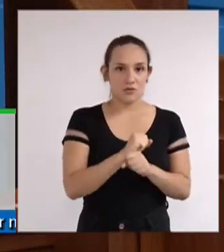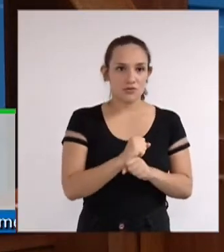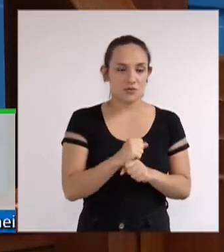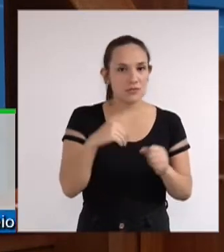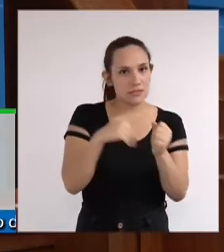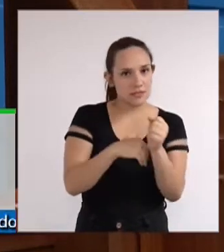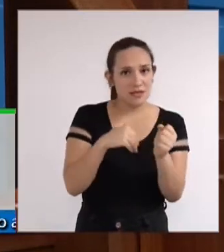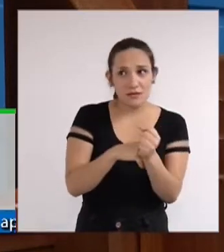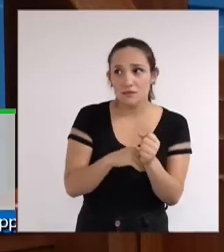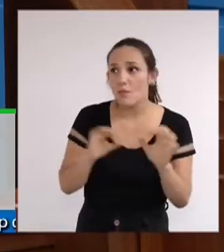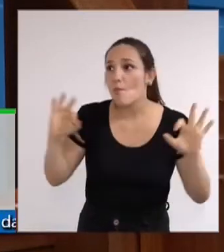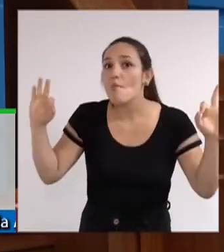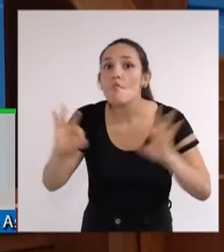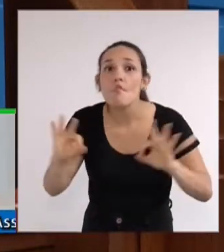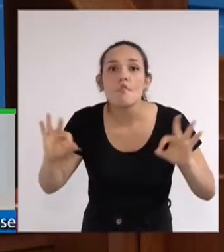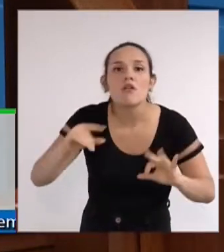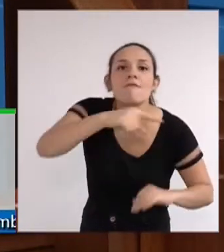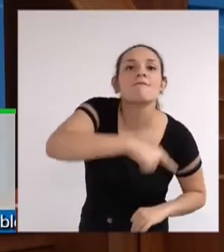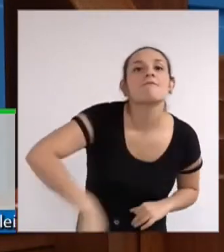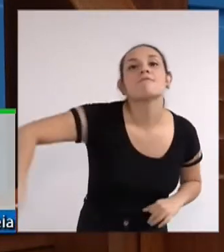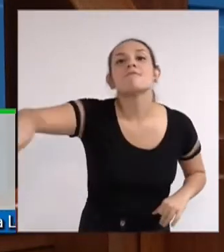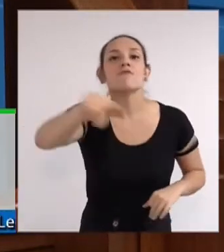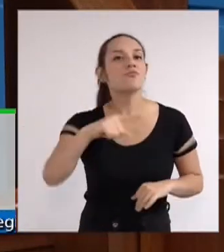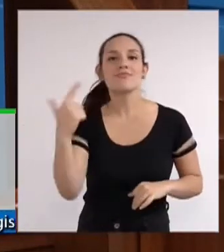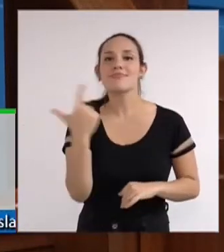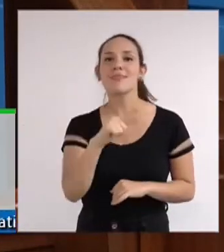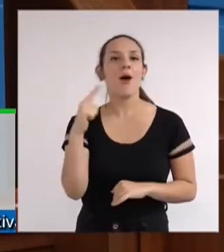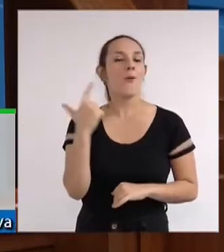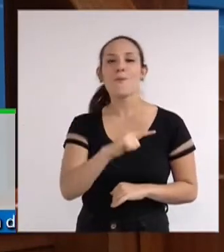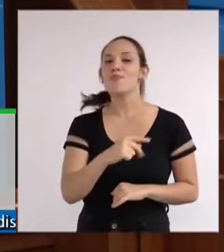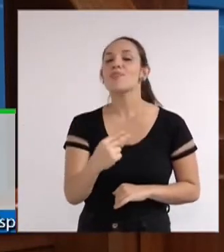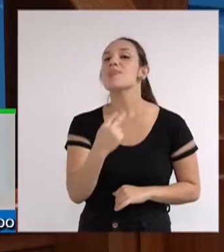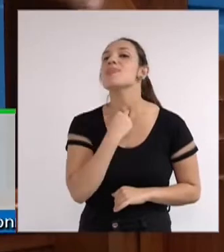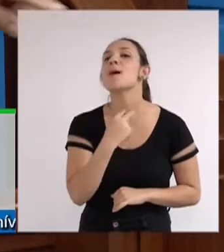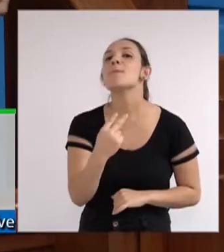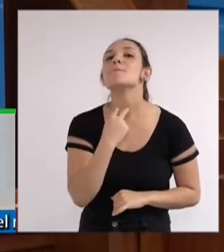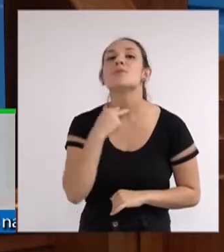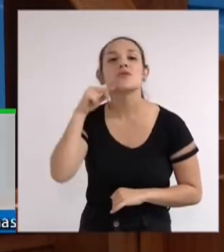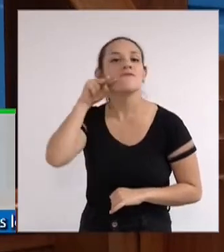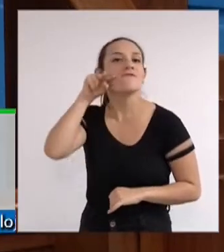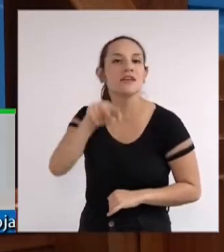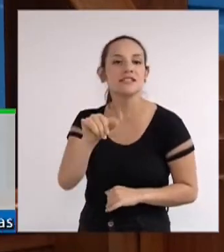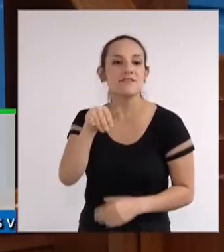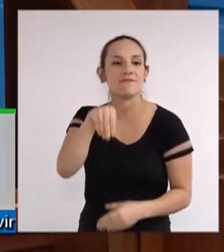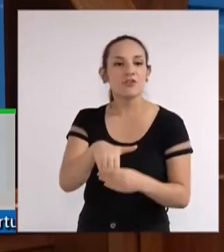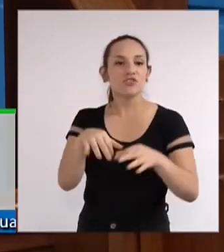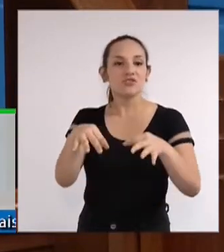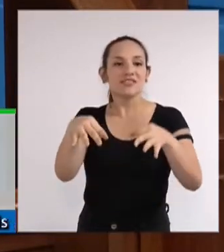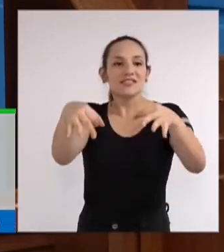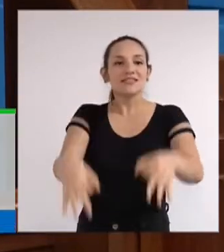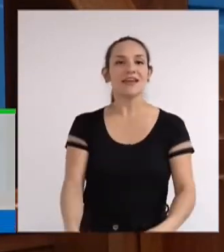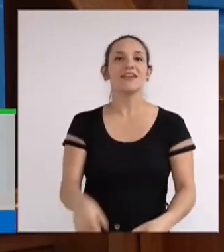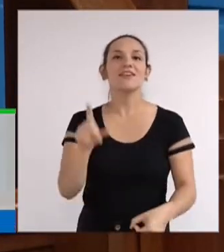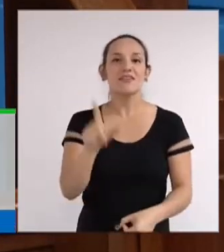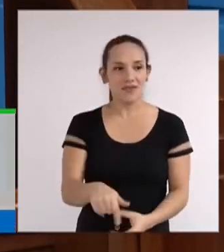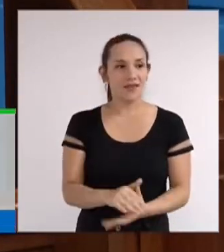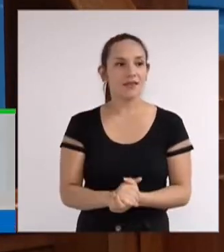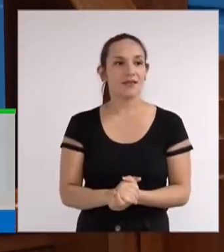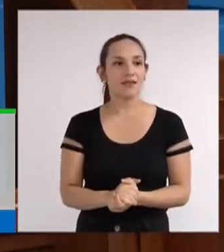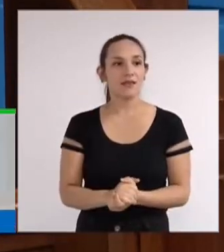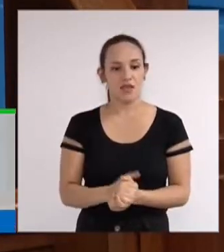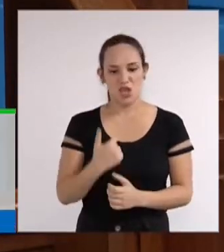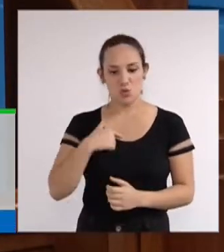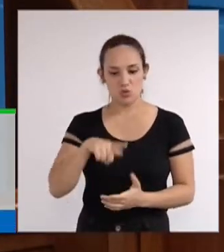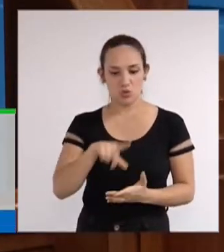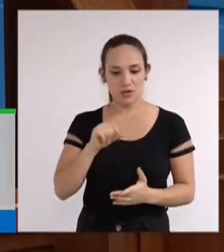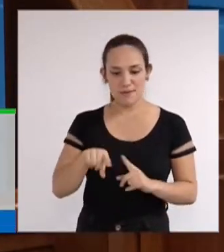de vocês tem a possibilidade efetiva de verificar se os votos são atribuídos aos candidatos escolhidos pelo